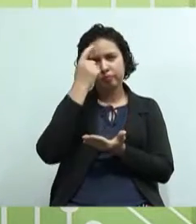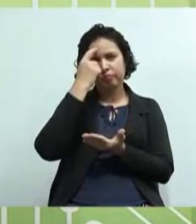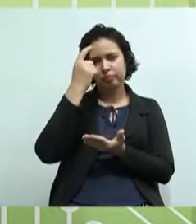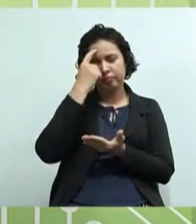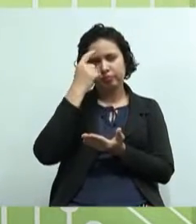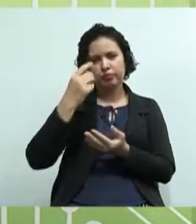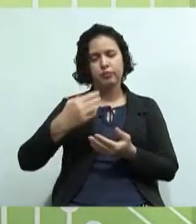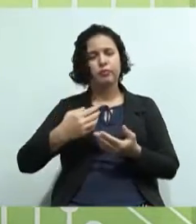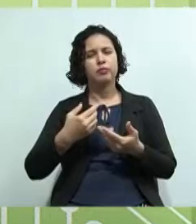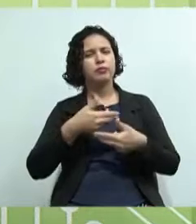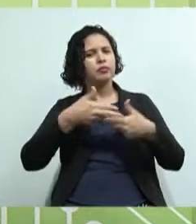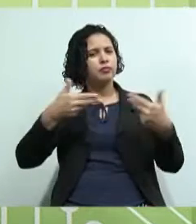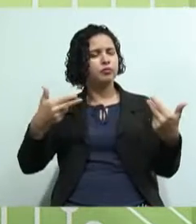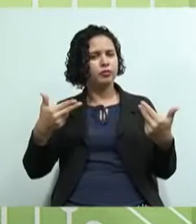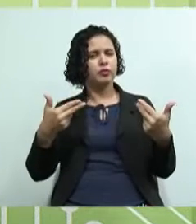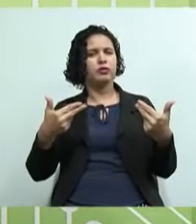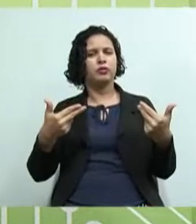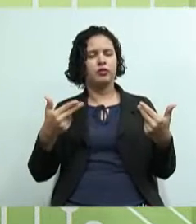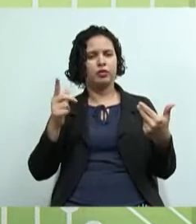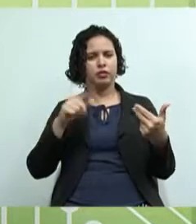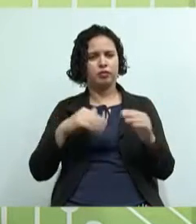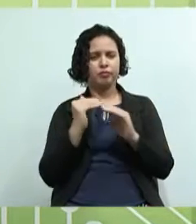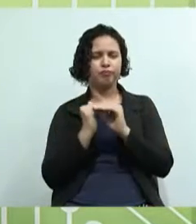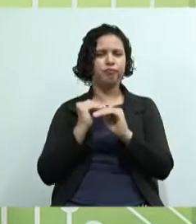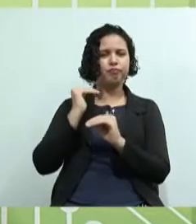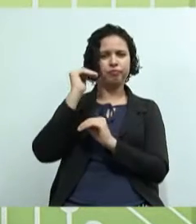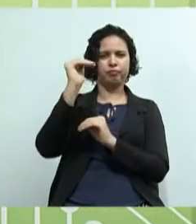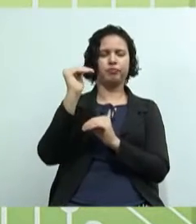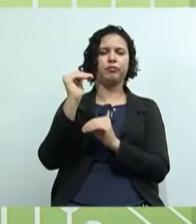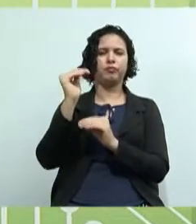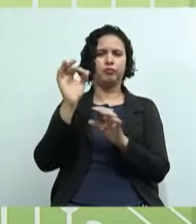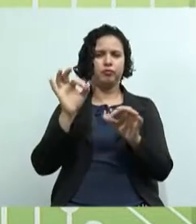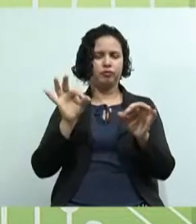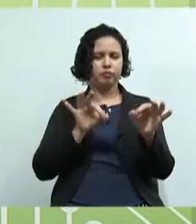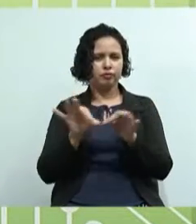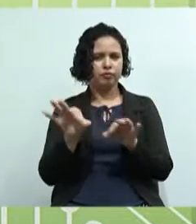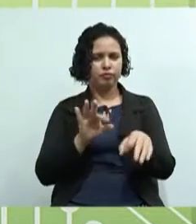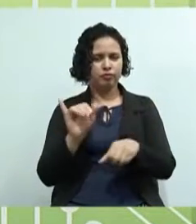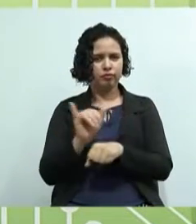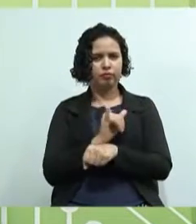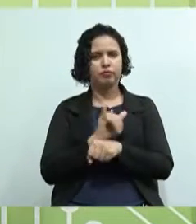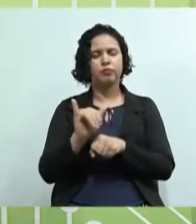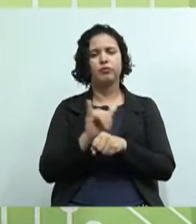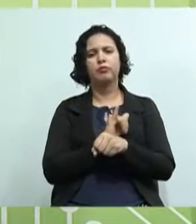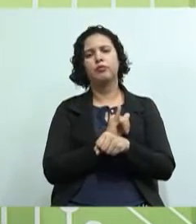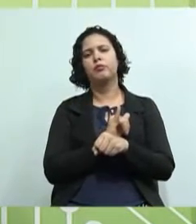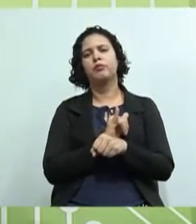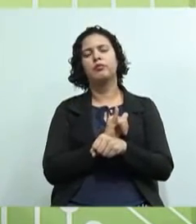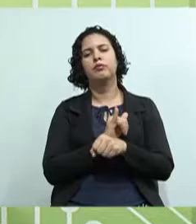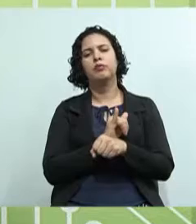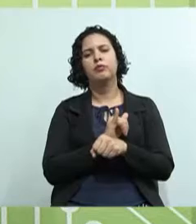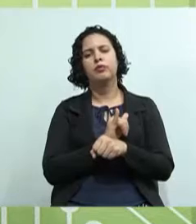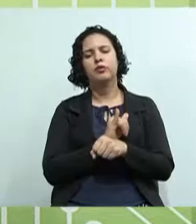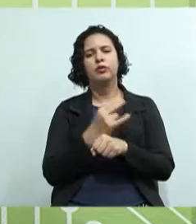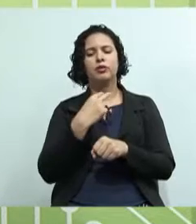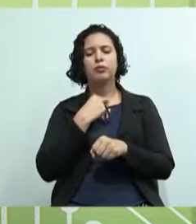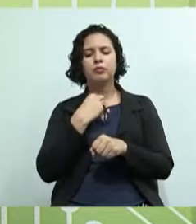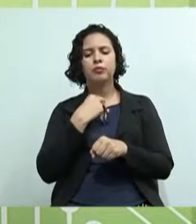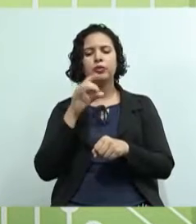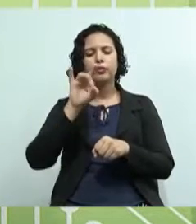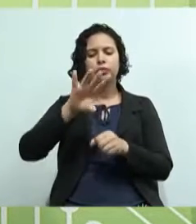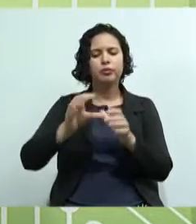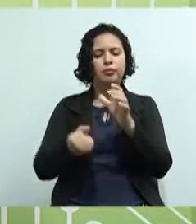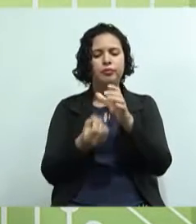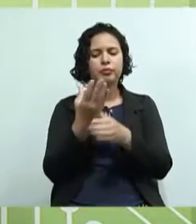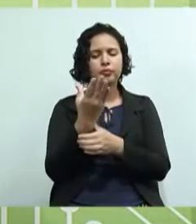nisso, né? Olha só, a que nível que o planejamento estratégico chegou, essa administração. É exatamente naquele nível que é o seguinte, eu não posso simplesmente só